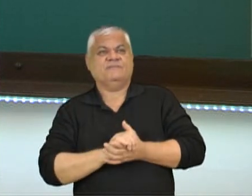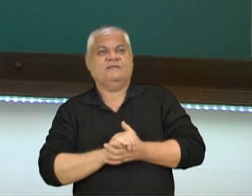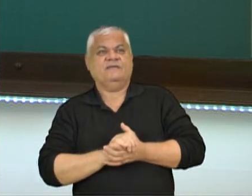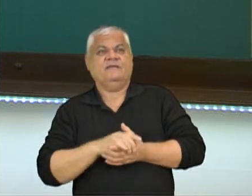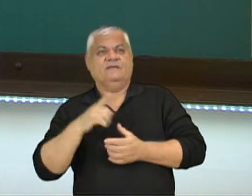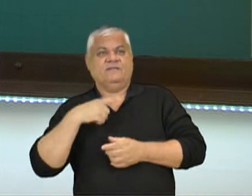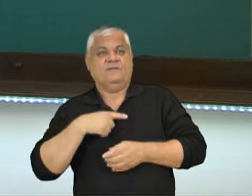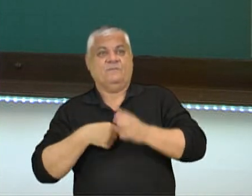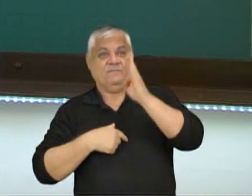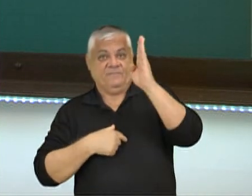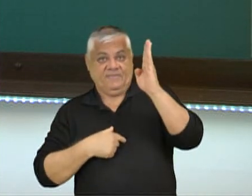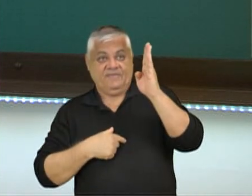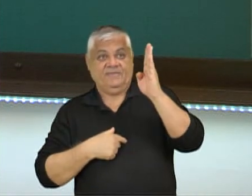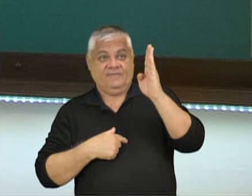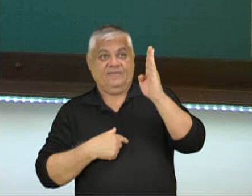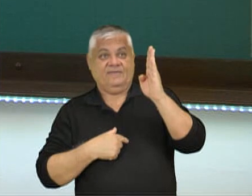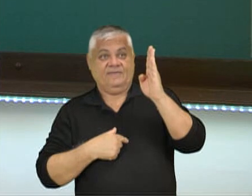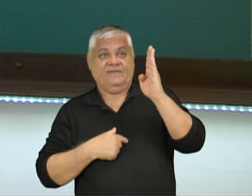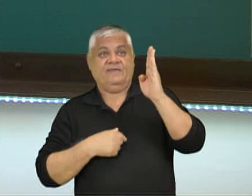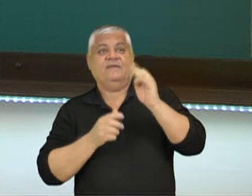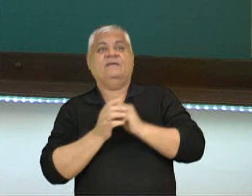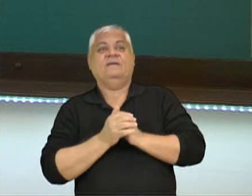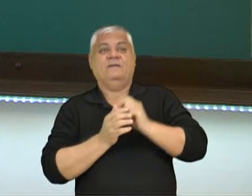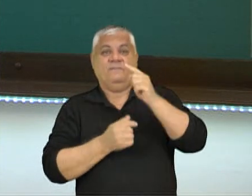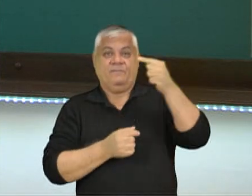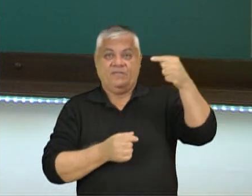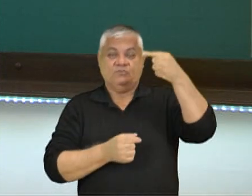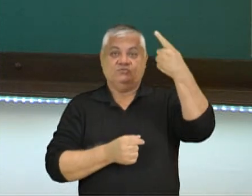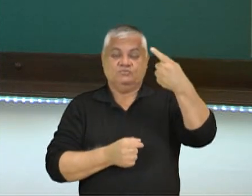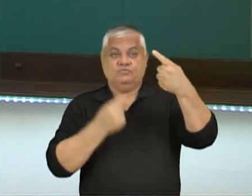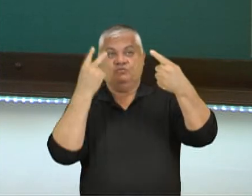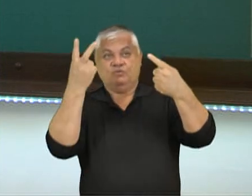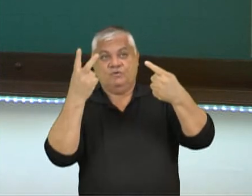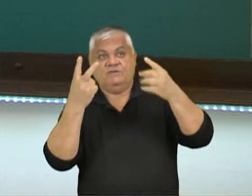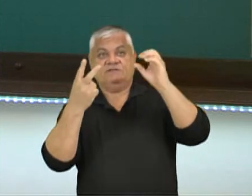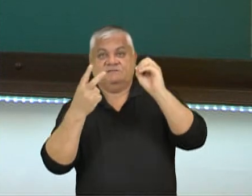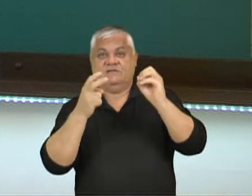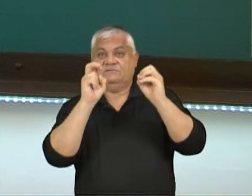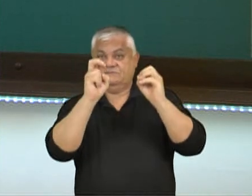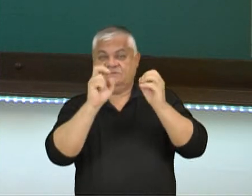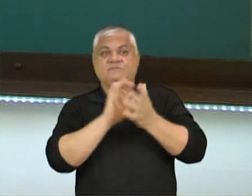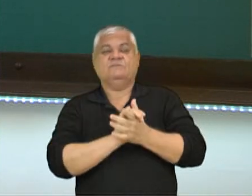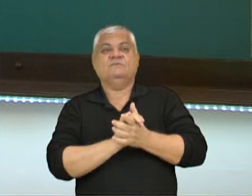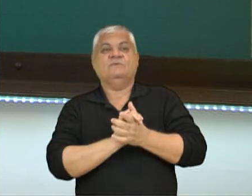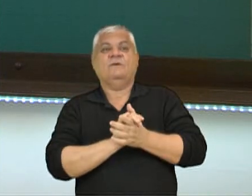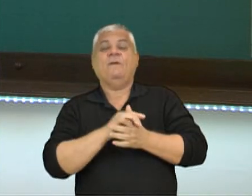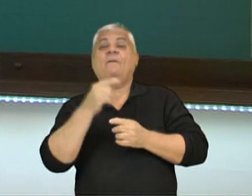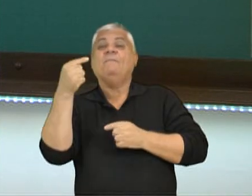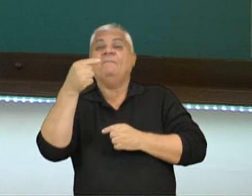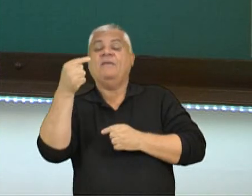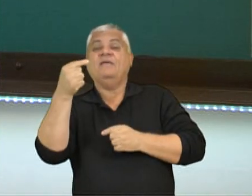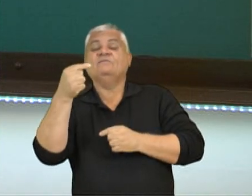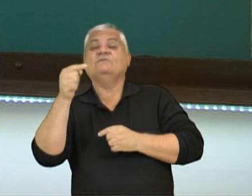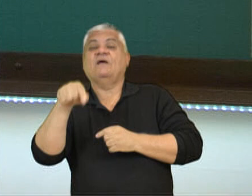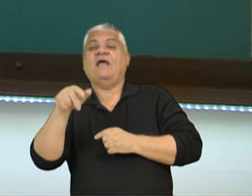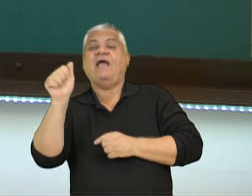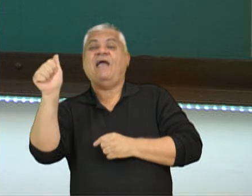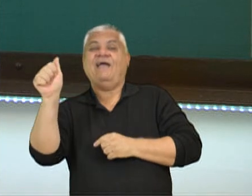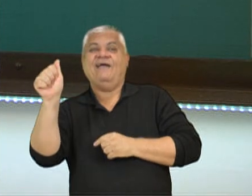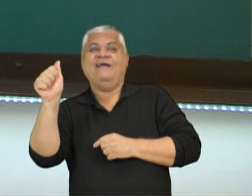meu B, aqui a matriz 2 por 2, menos 1, 2, 0 e 5, menos a matriz